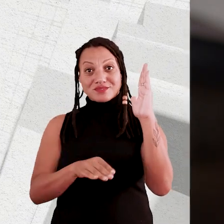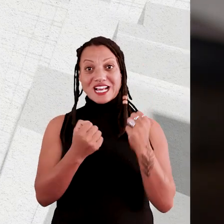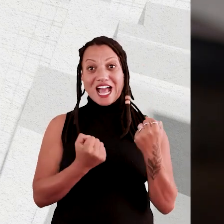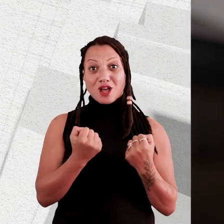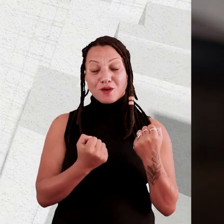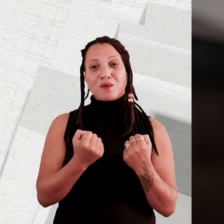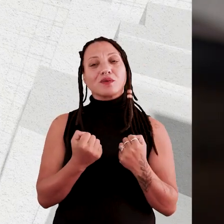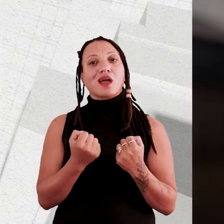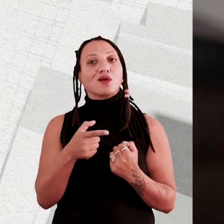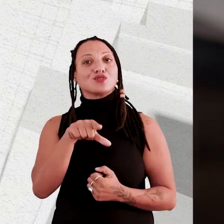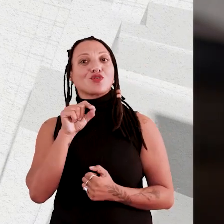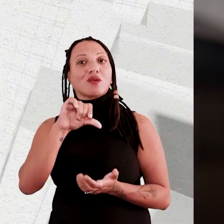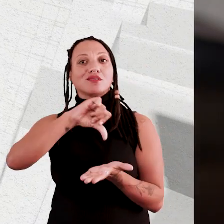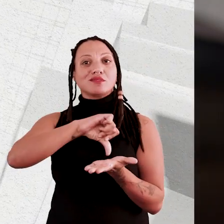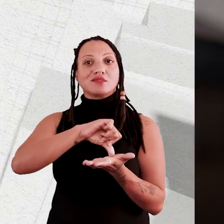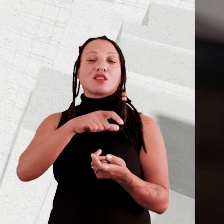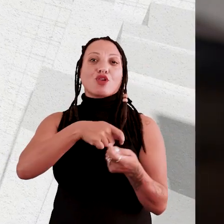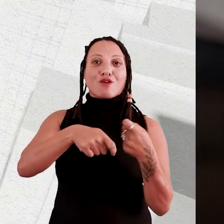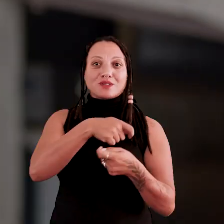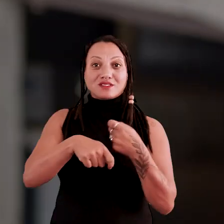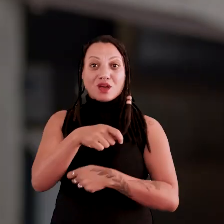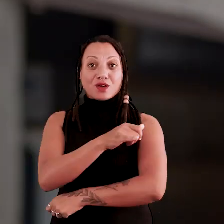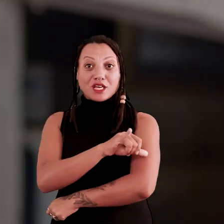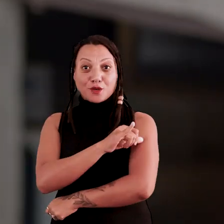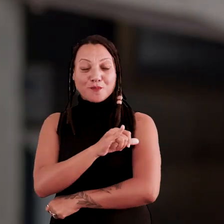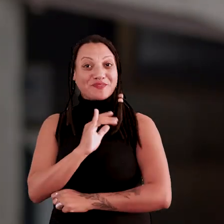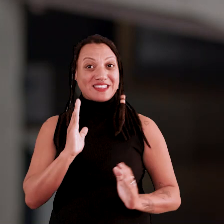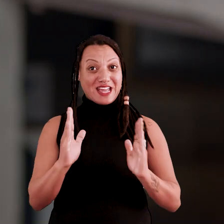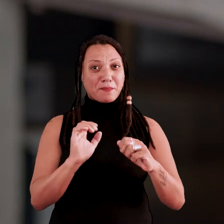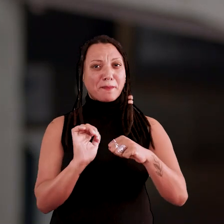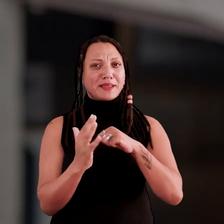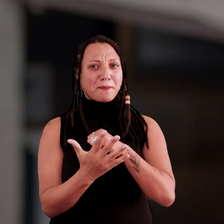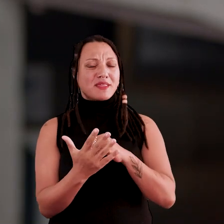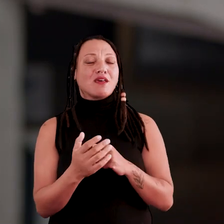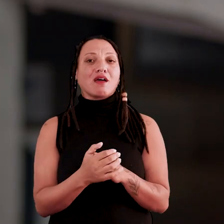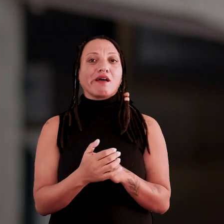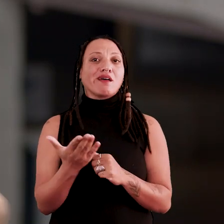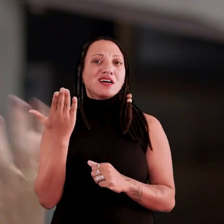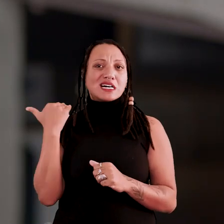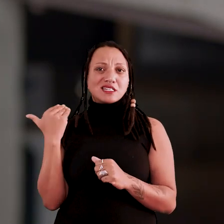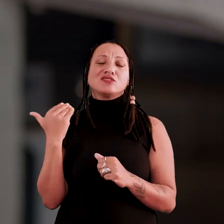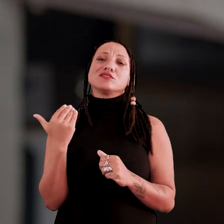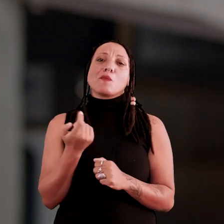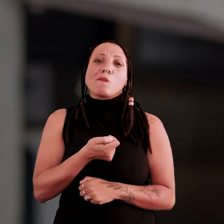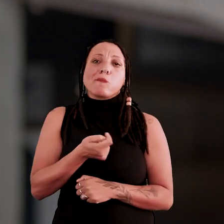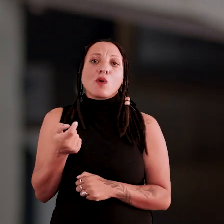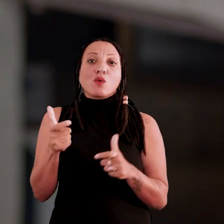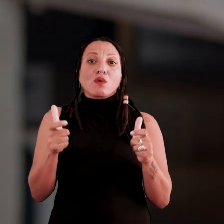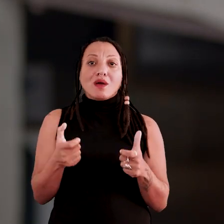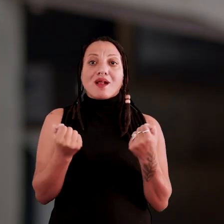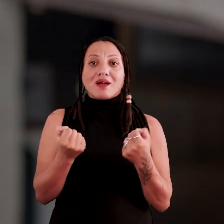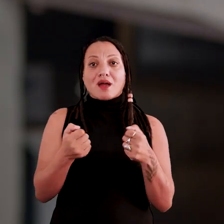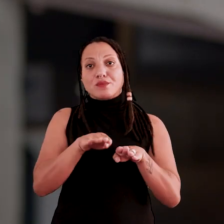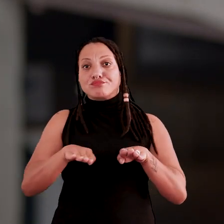essas estruturas que foram construídas especificamente para receber automóveis e para receber pessoas de outras áreas da cidade. Então, em um momento que a gente